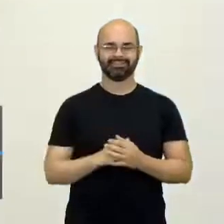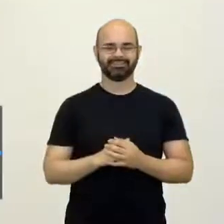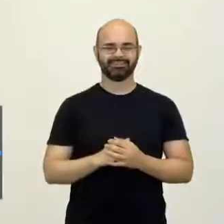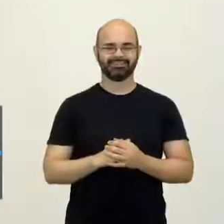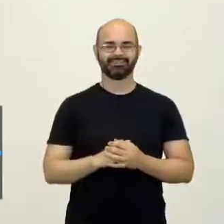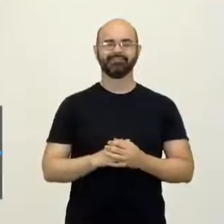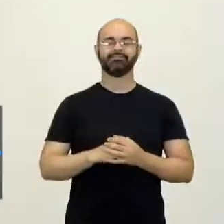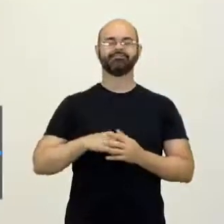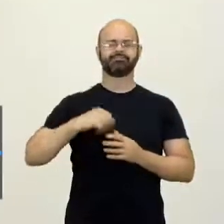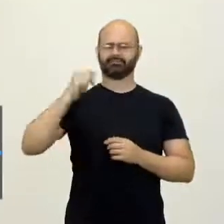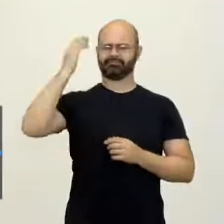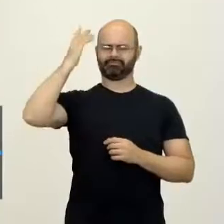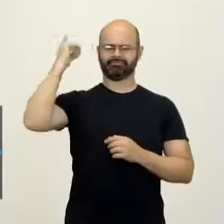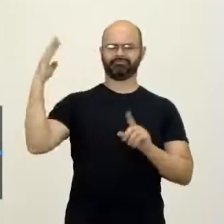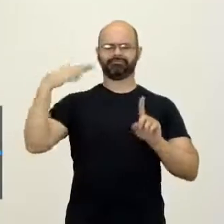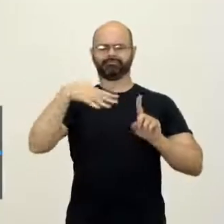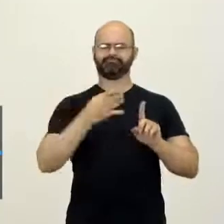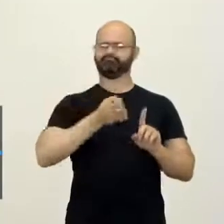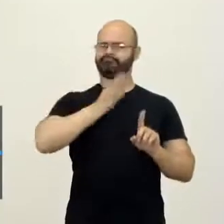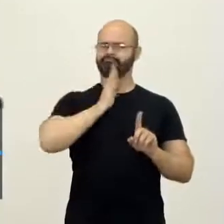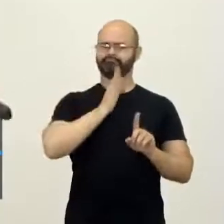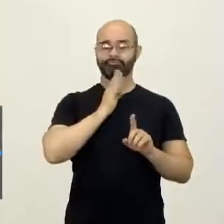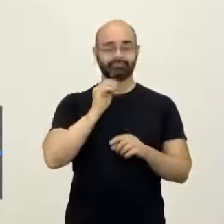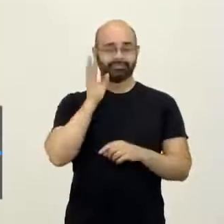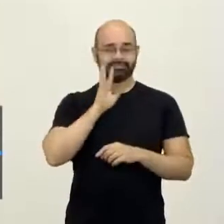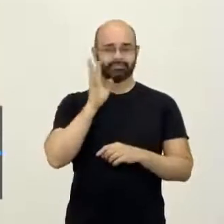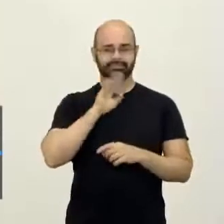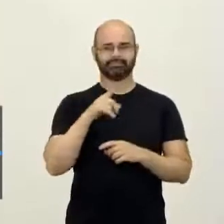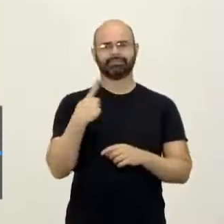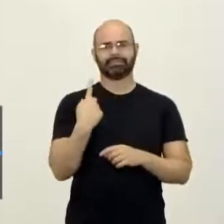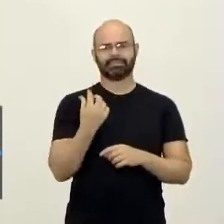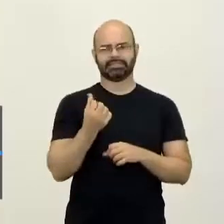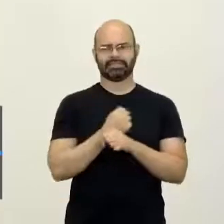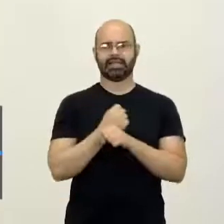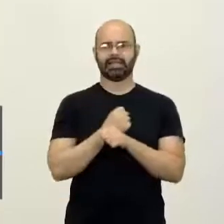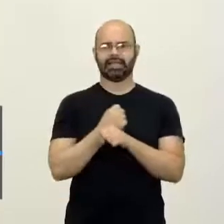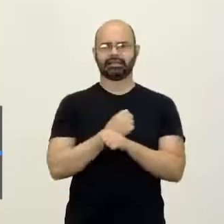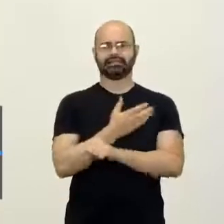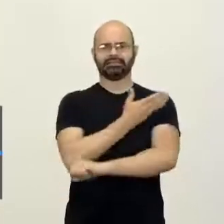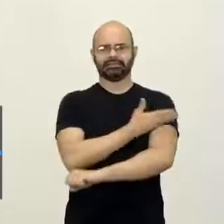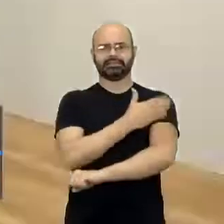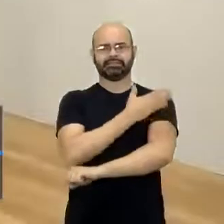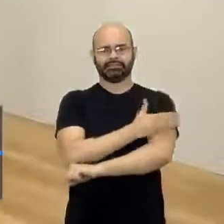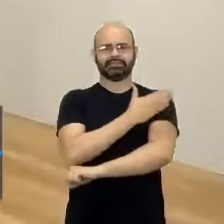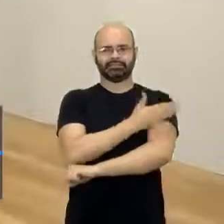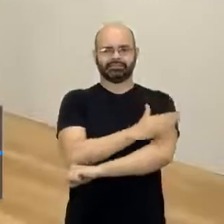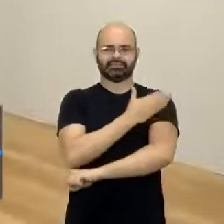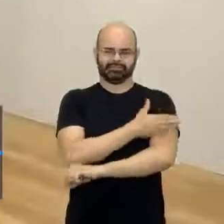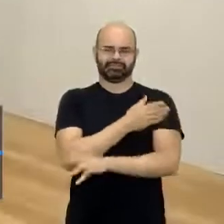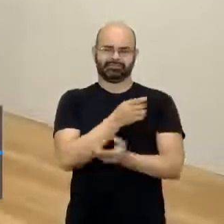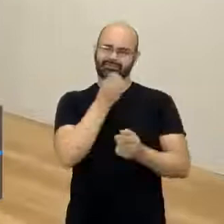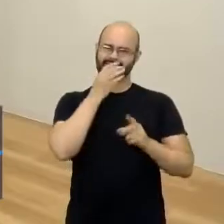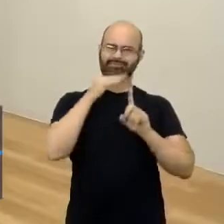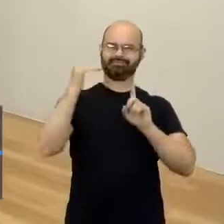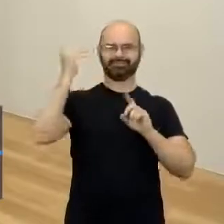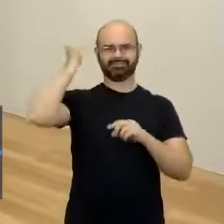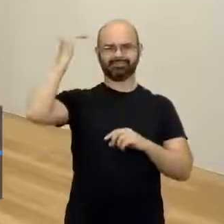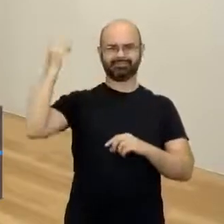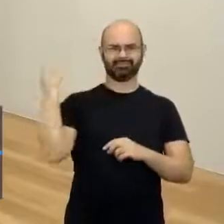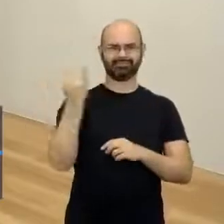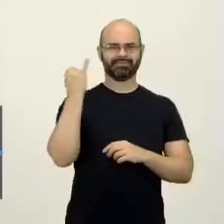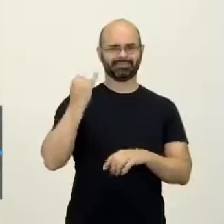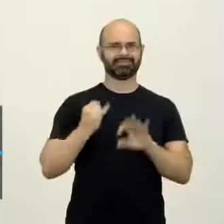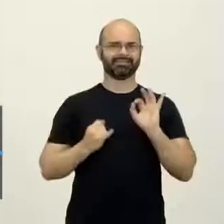fica reconhecido, e isso é muito legal. Também, 16 anos treinando, tem mais é que ficar reconhecido. Sim. Mesmo, né, turma? Então,